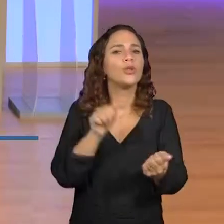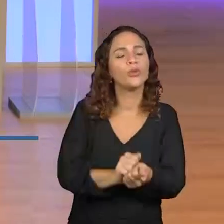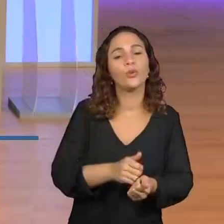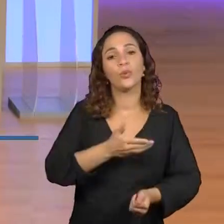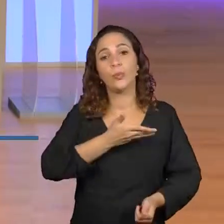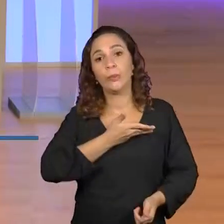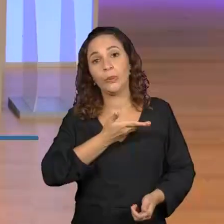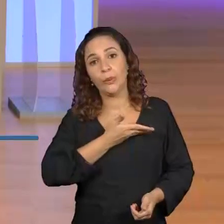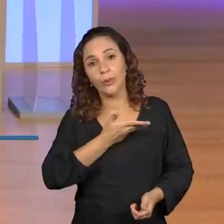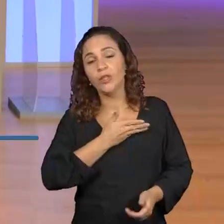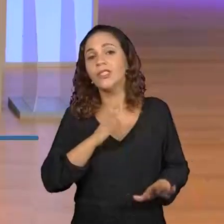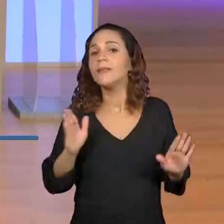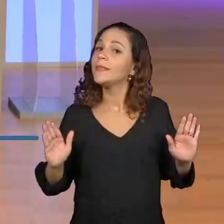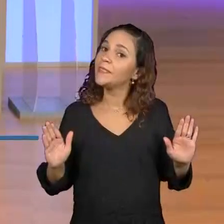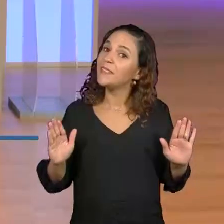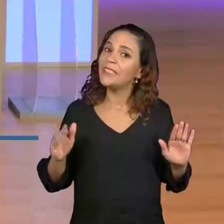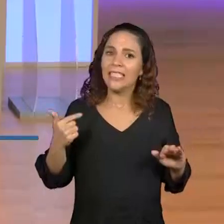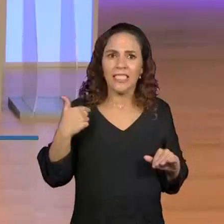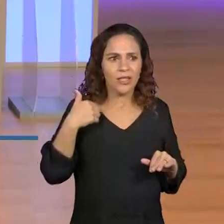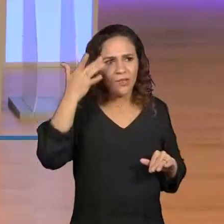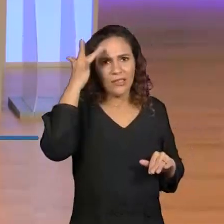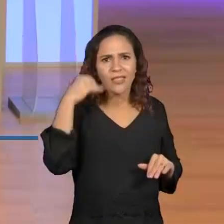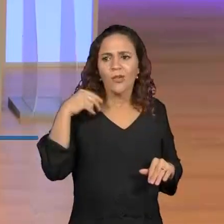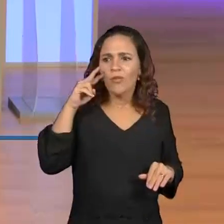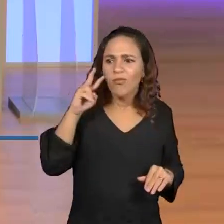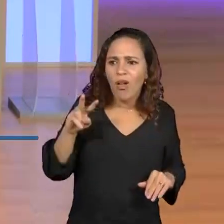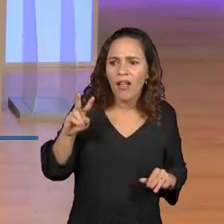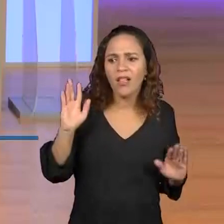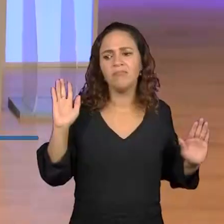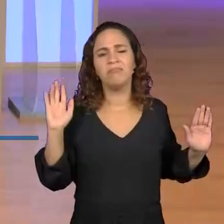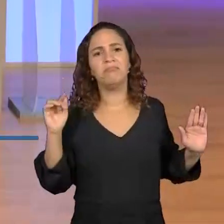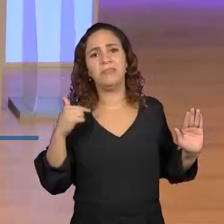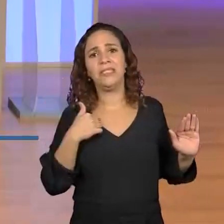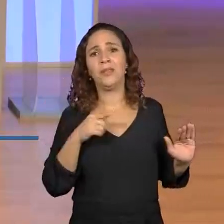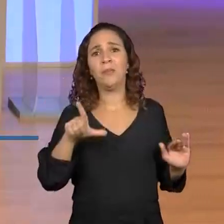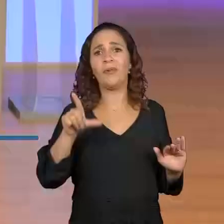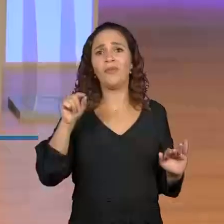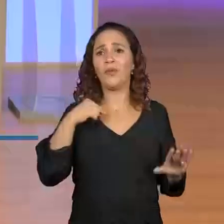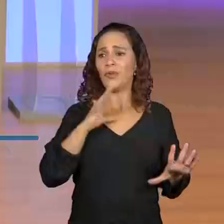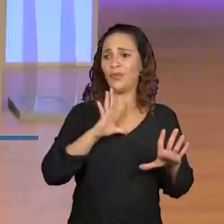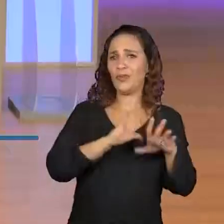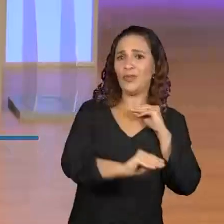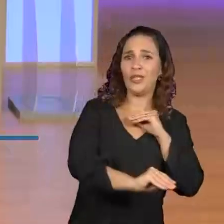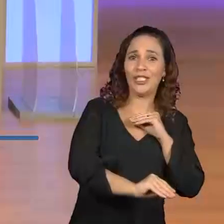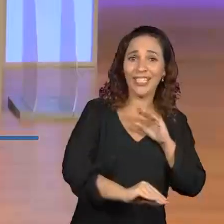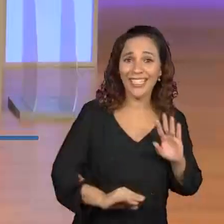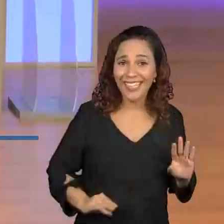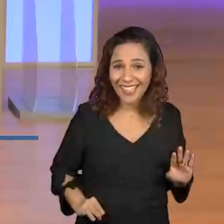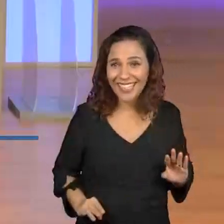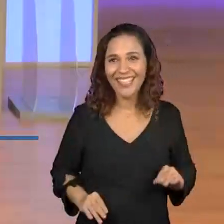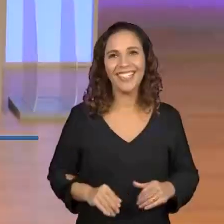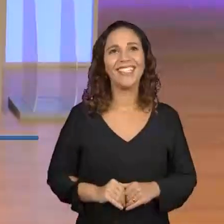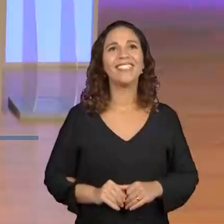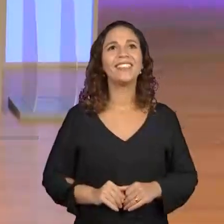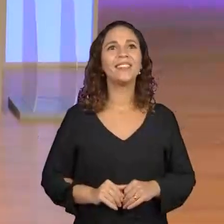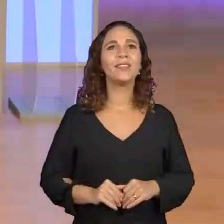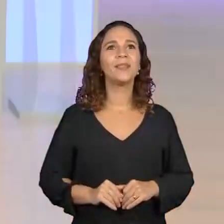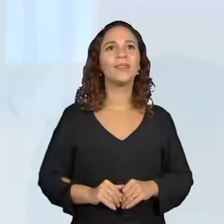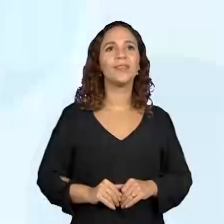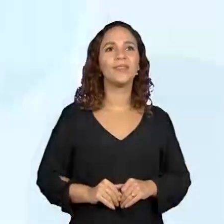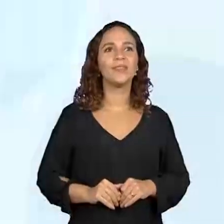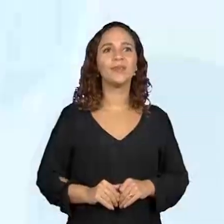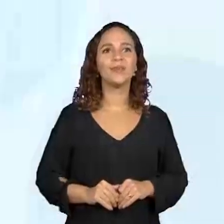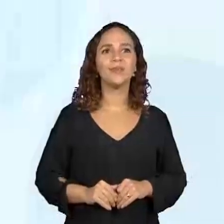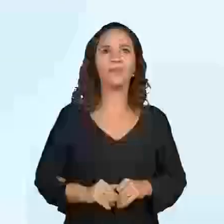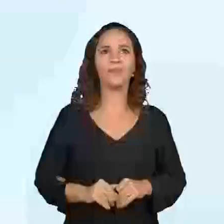Eu não faço a menor ideia, professora. Se eu ver qualquer um deles, eu prefiro sair de perto. Mas vamos ver aqui. Sim, vamos lá. Olha